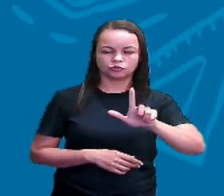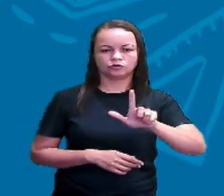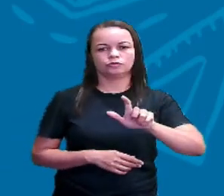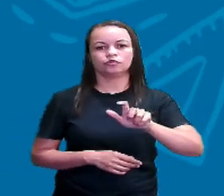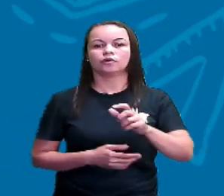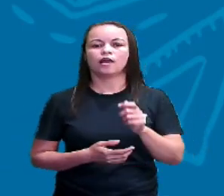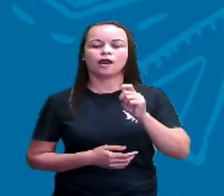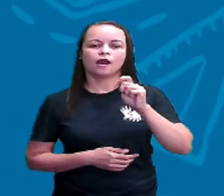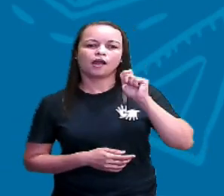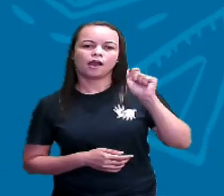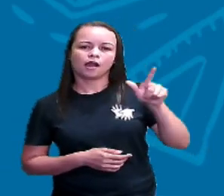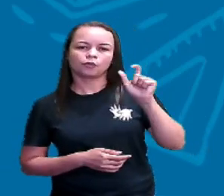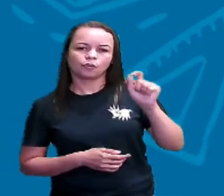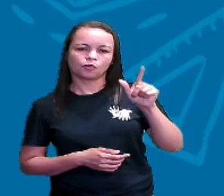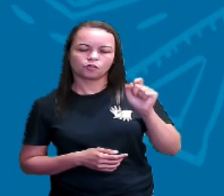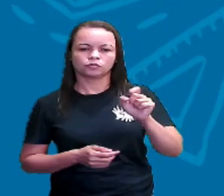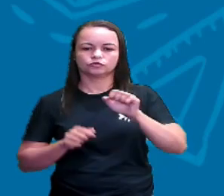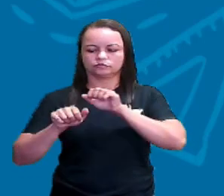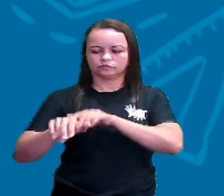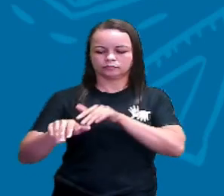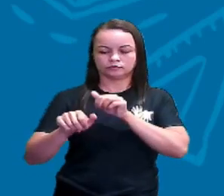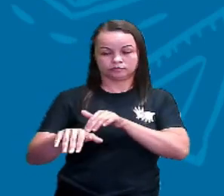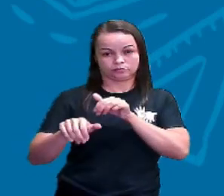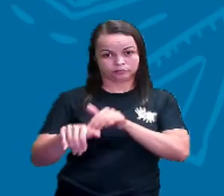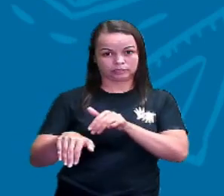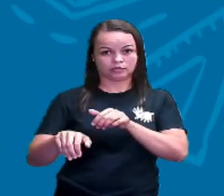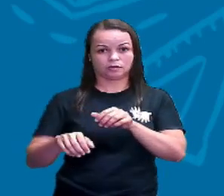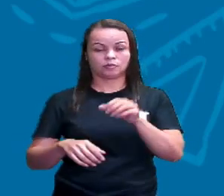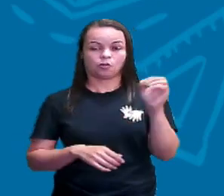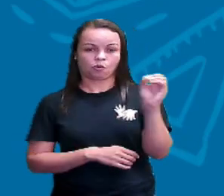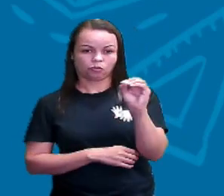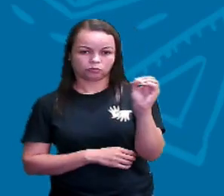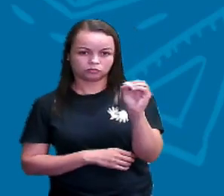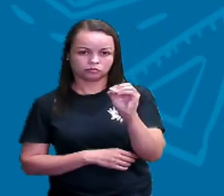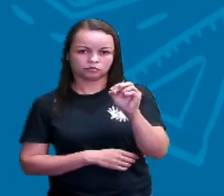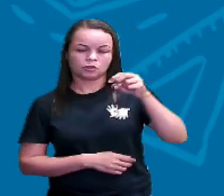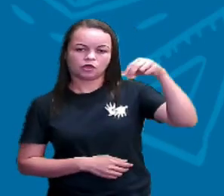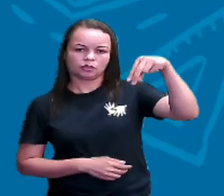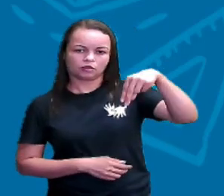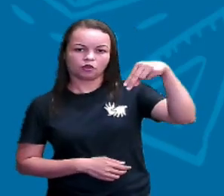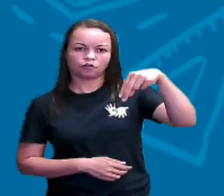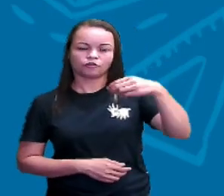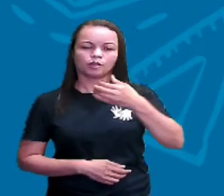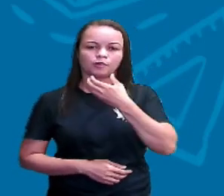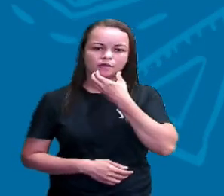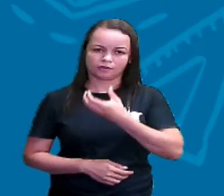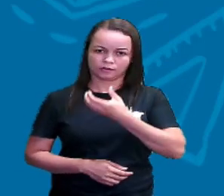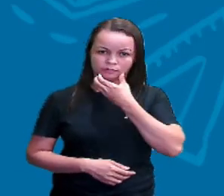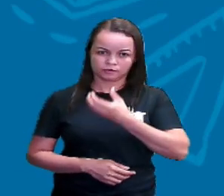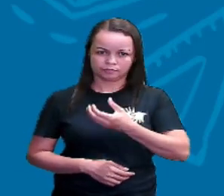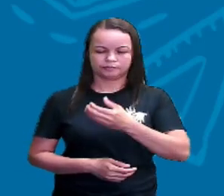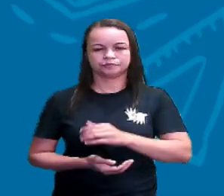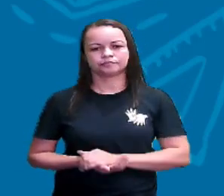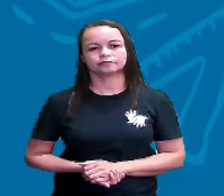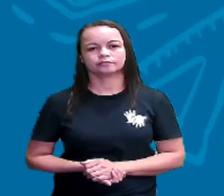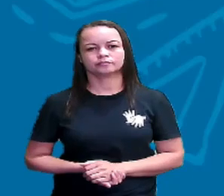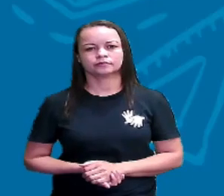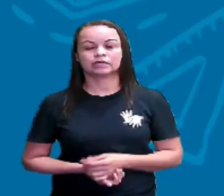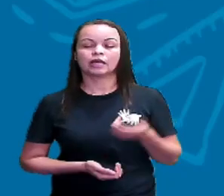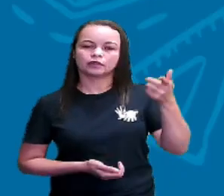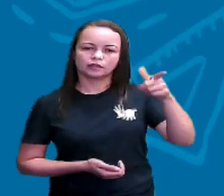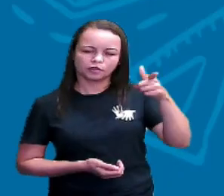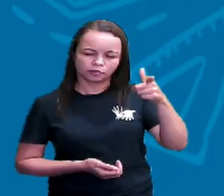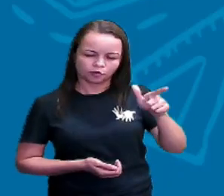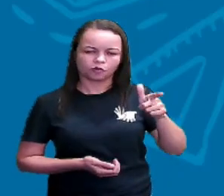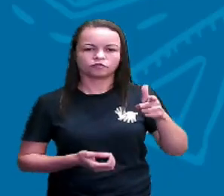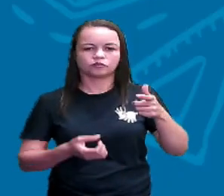agosto, setembro, outubro, novembro e dezembro. A gente vai repetir mais